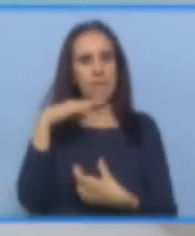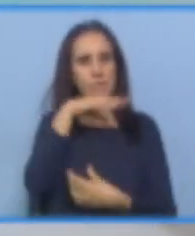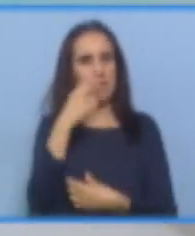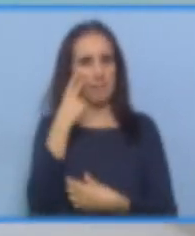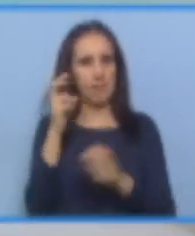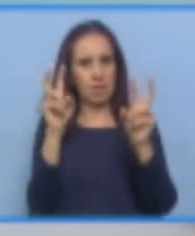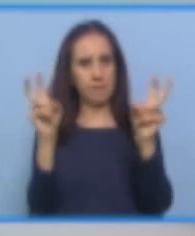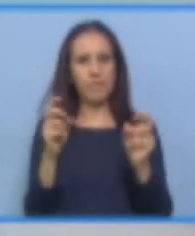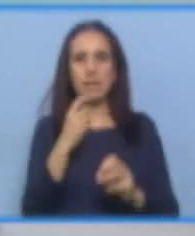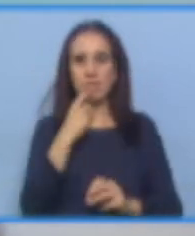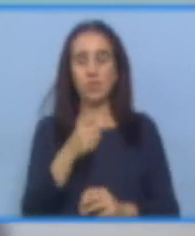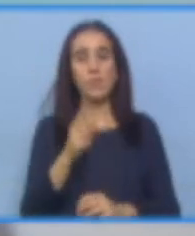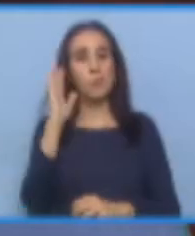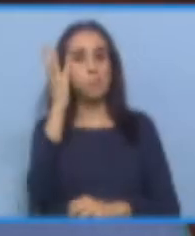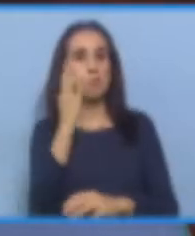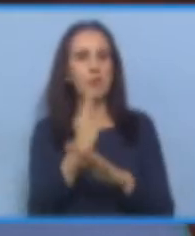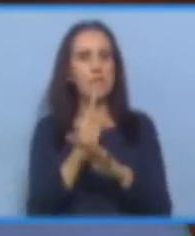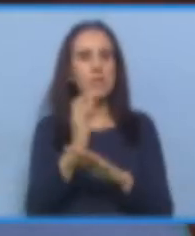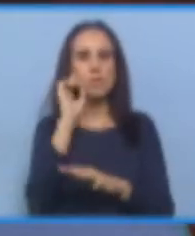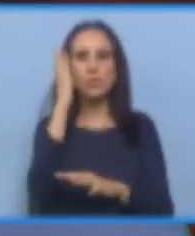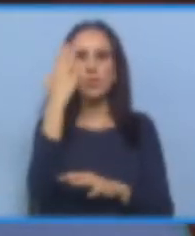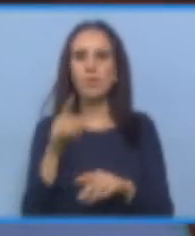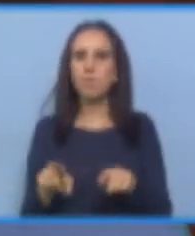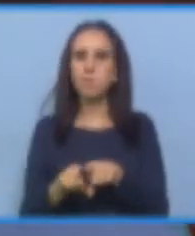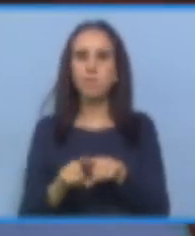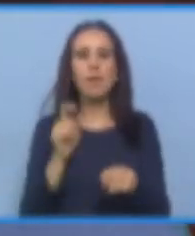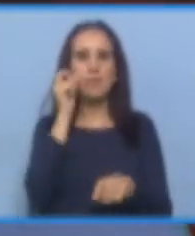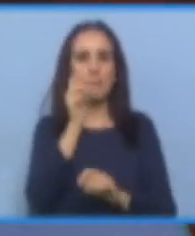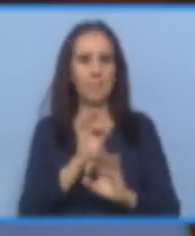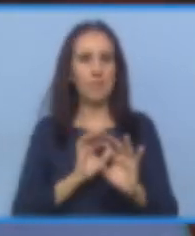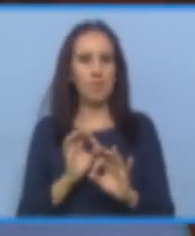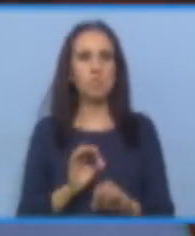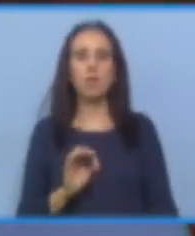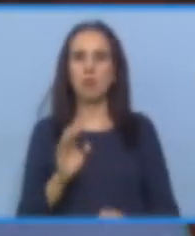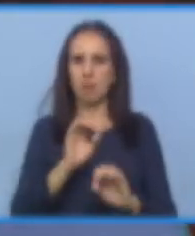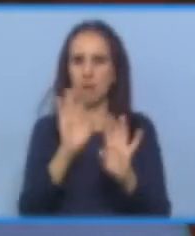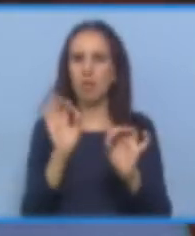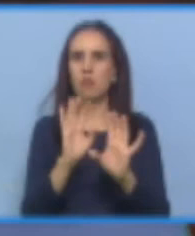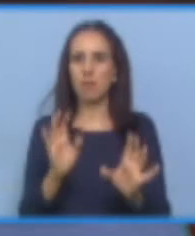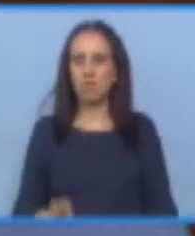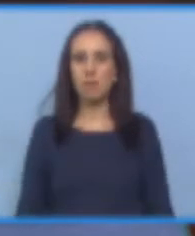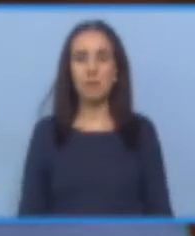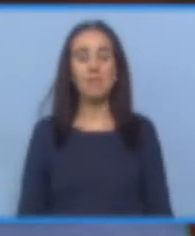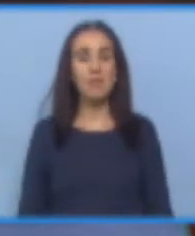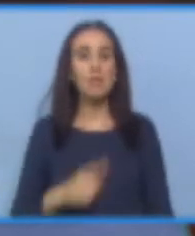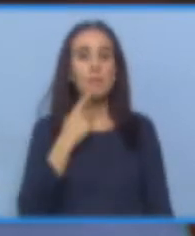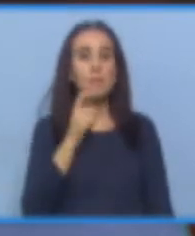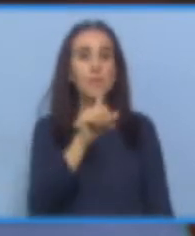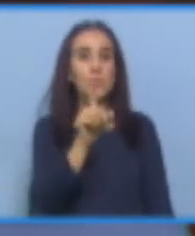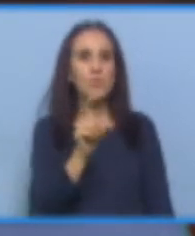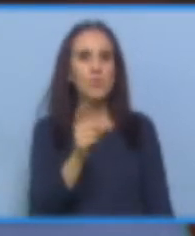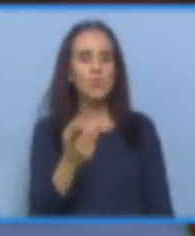tão importante como os momentos de congresso e de festa são aqueles que o preparam. Claro. E perguntávamos que preparação foi essa